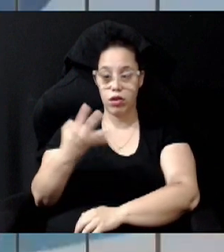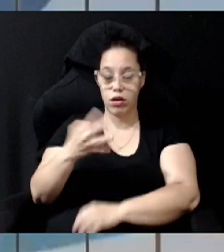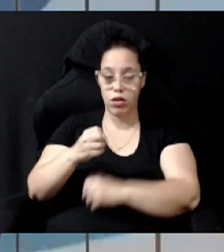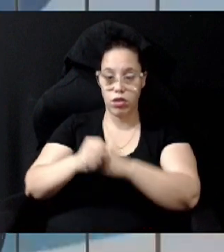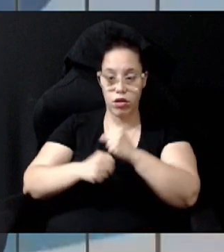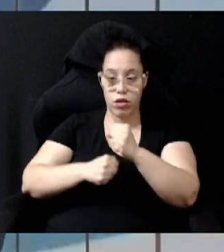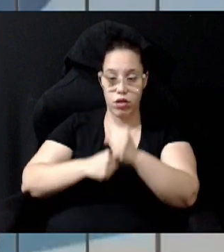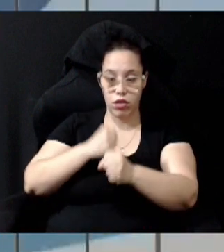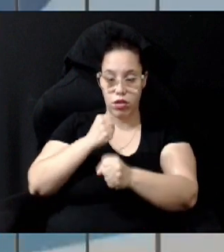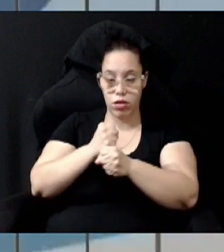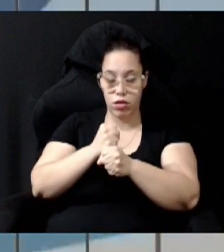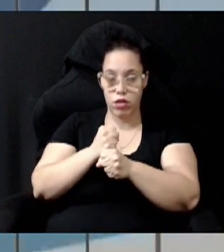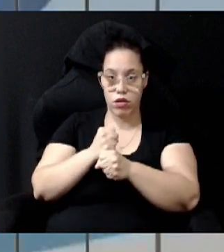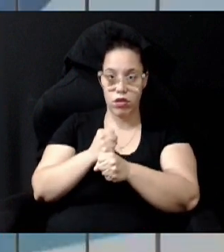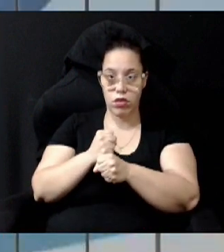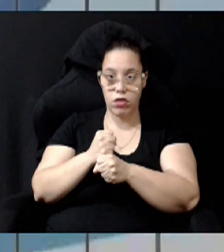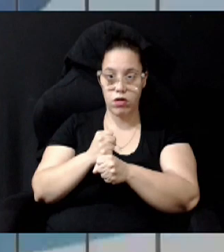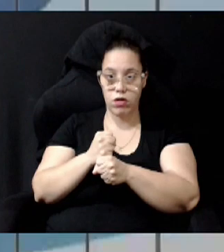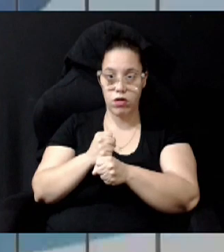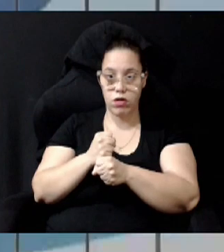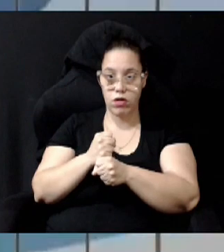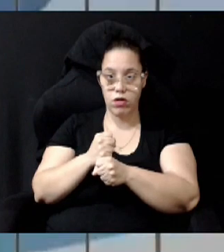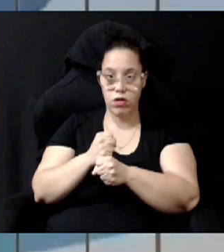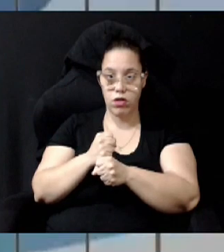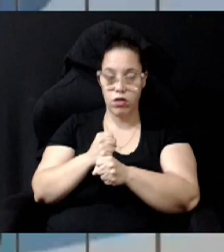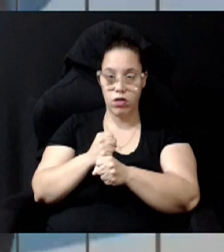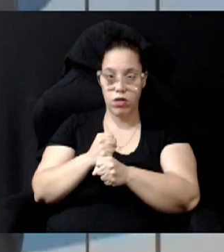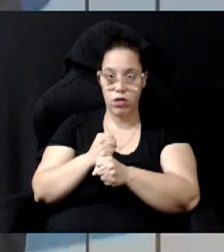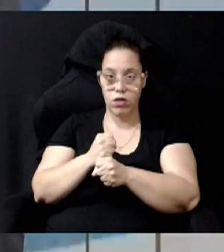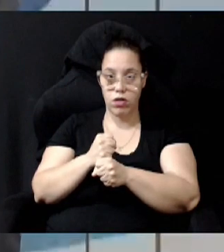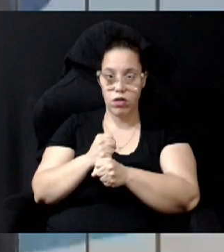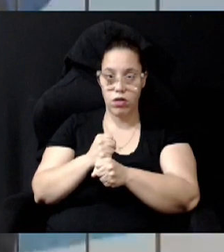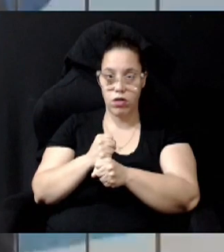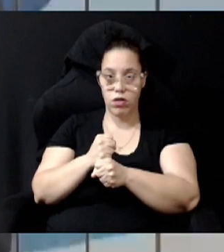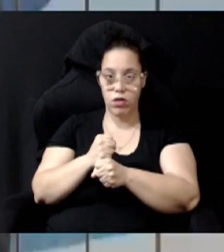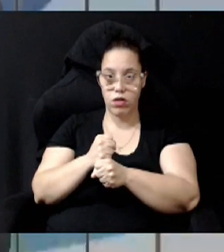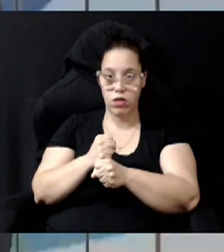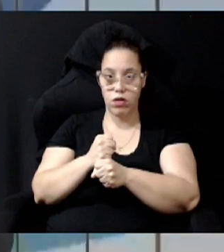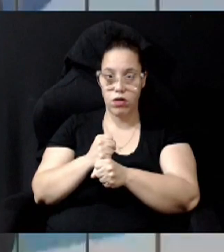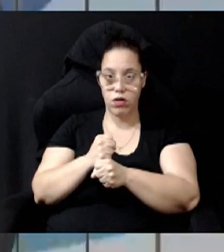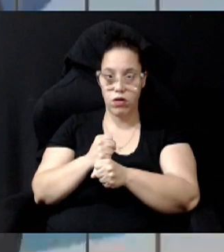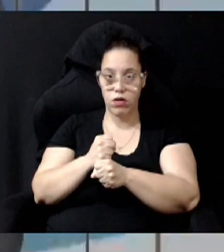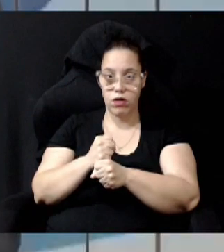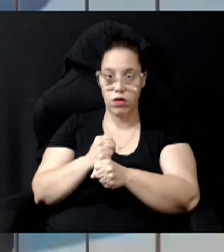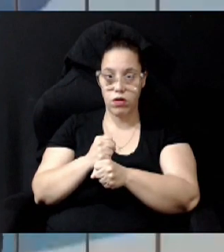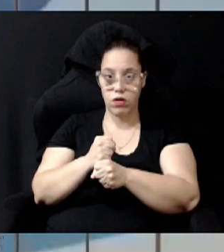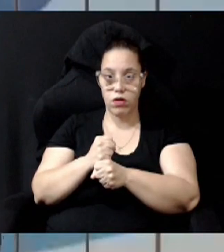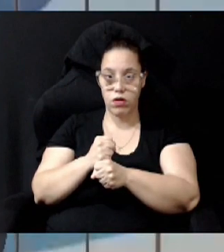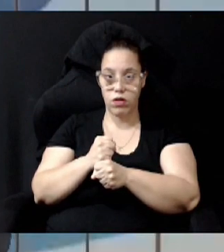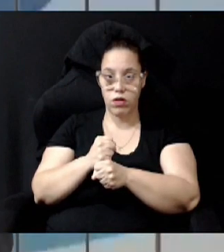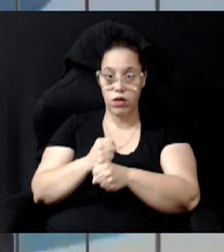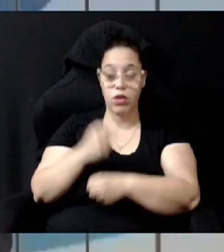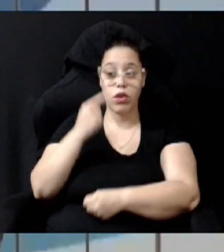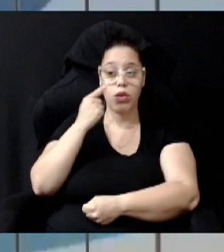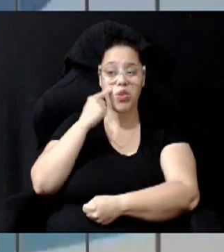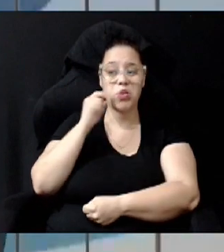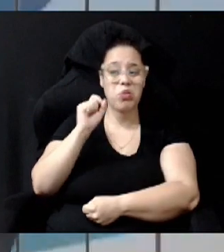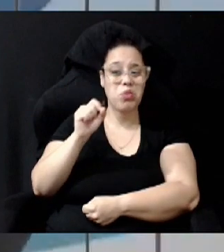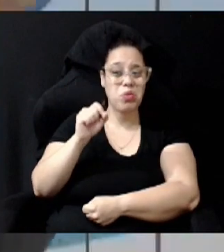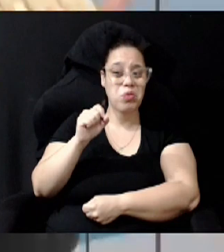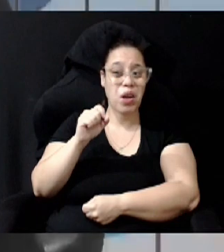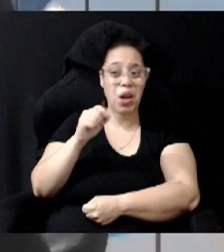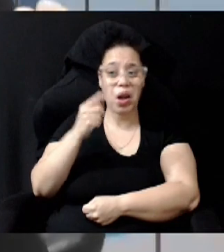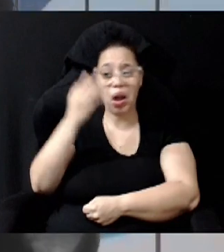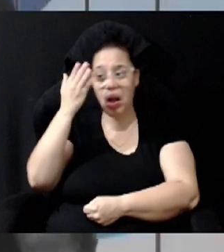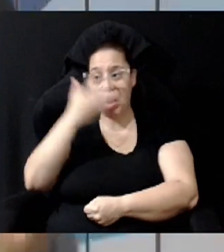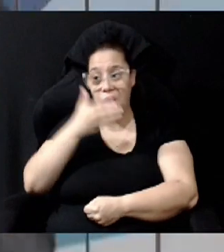cartão da INDEC já de idoso, né? Então me respeite. eu vi muita coisa, testemunhei muita coisa aqui na